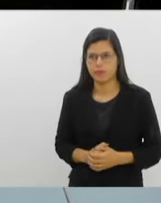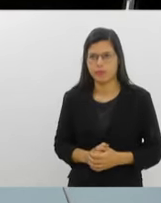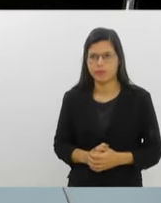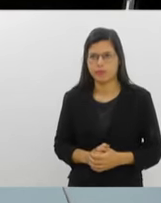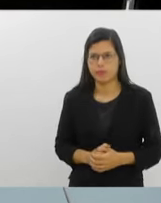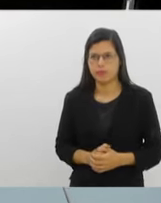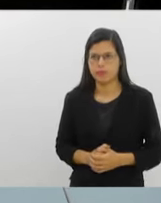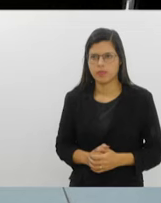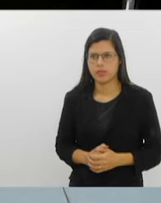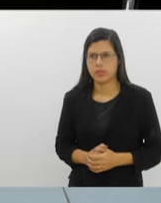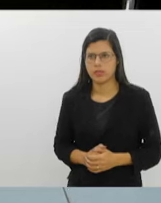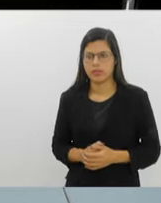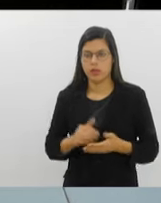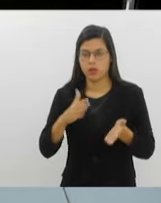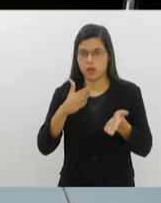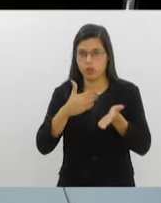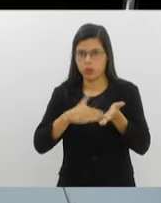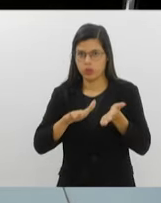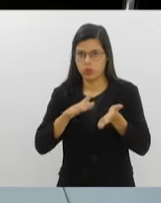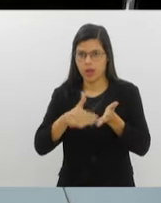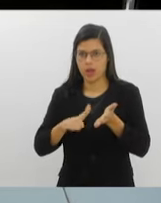que as despesas decorrentes...